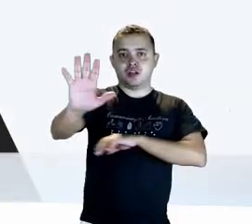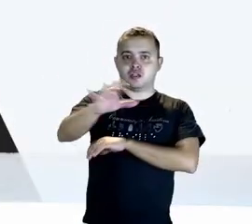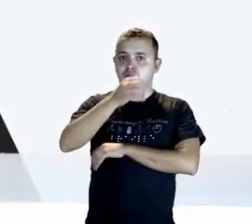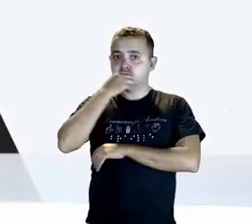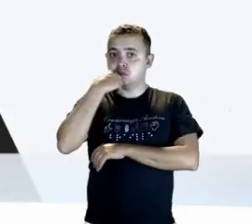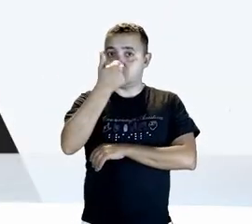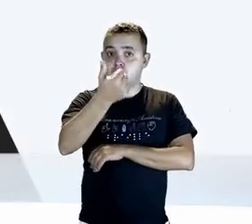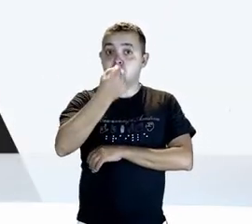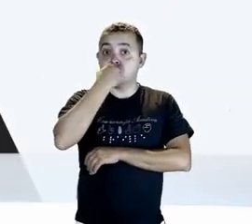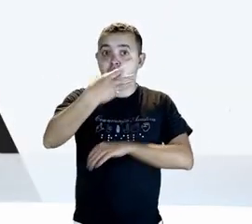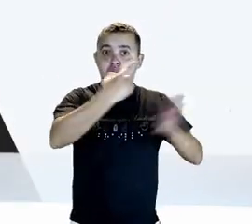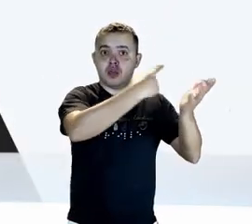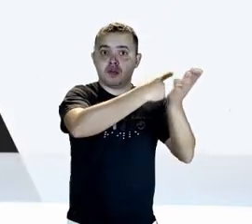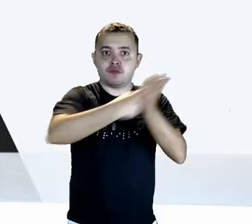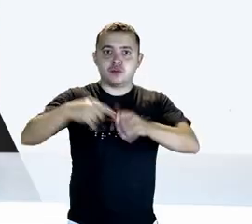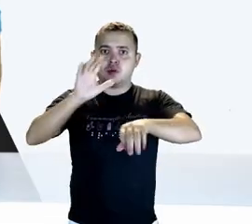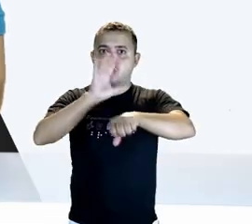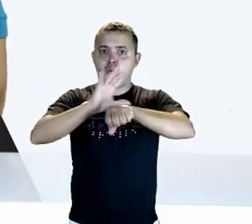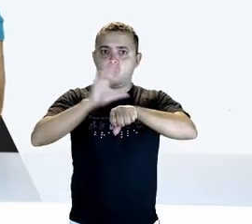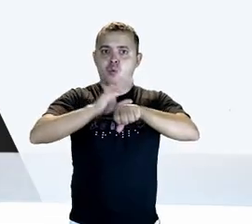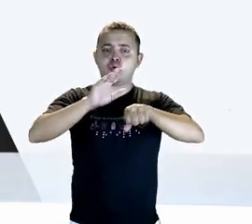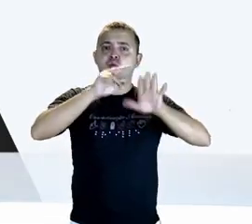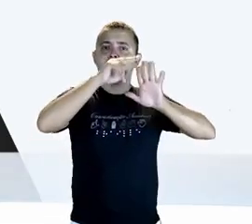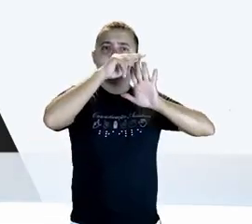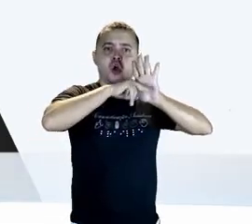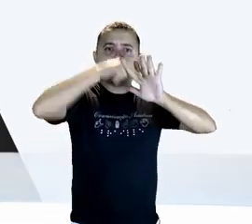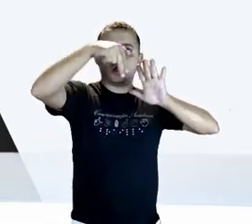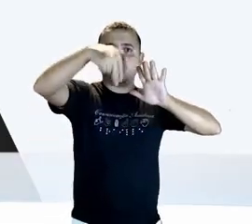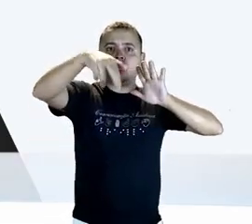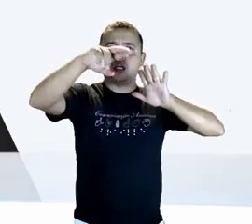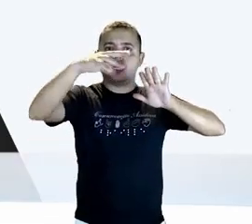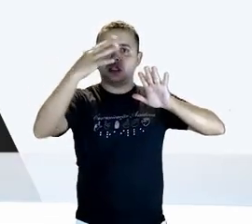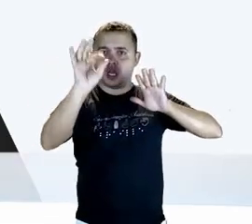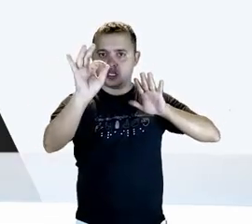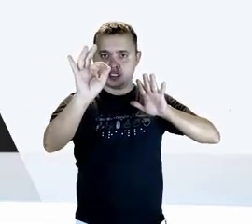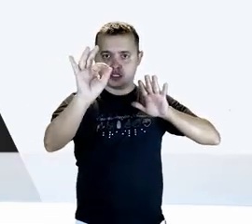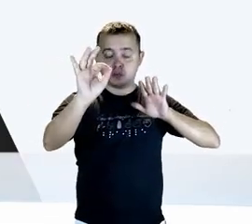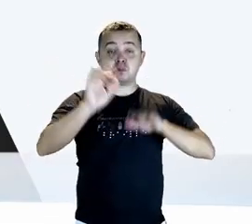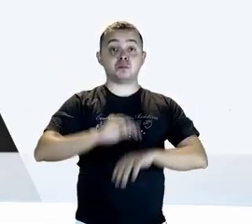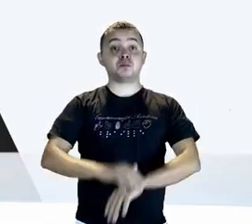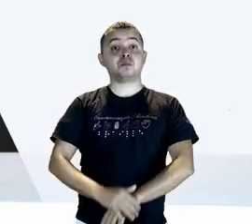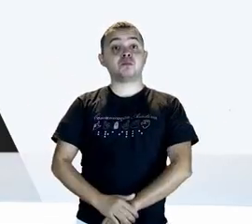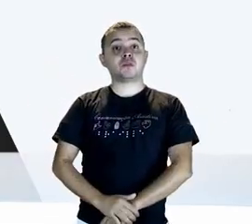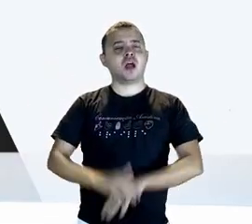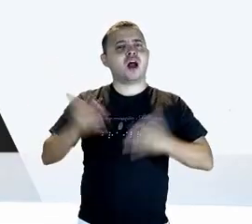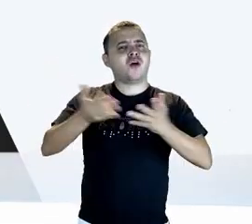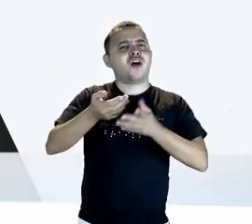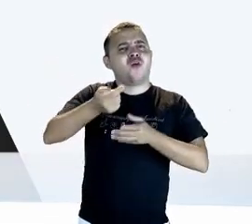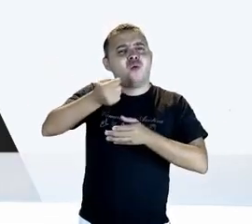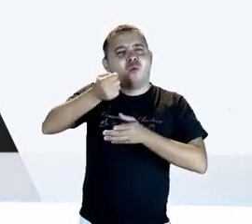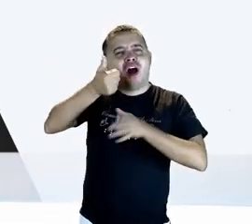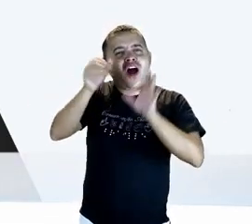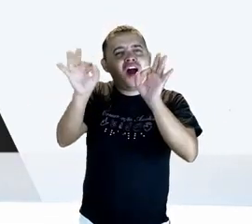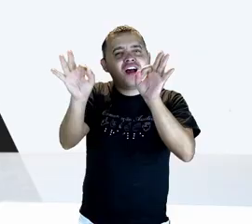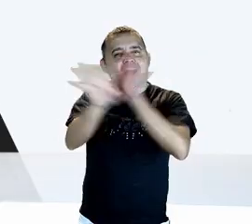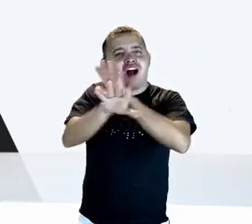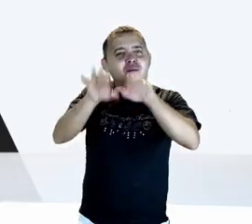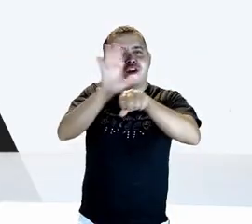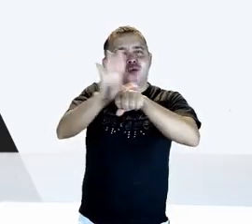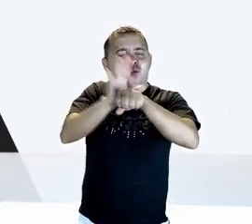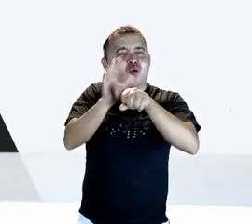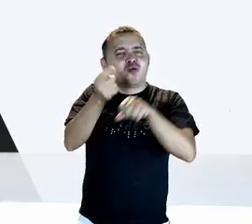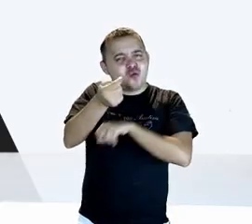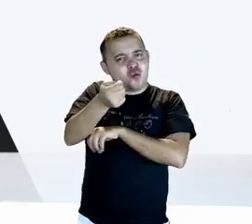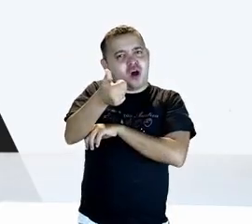Olá pessoal, bem-vindos a mais uma aula do nosso curso de NR10. Estamos chegando na reta final do nosso